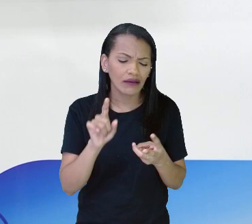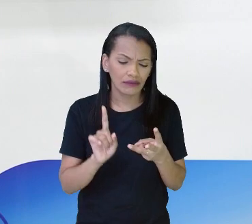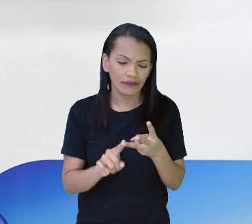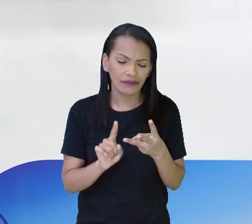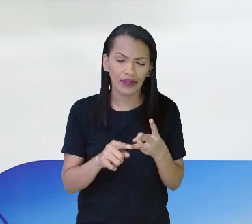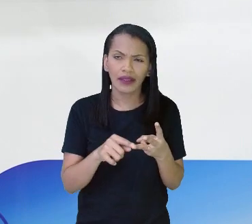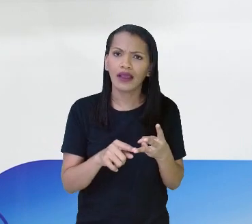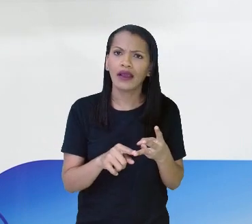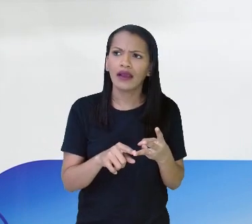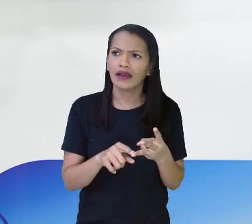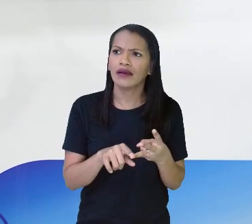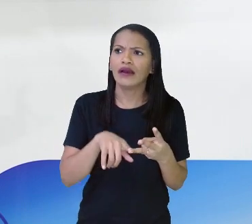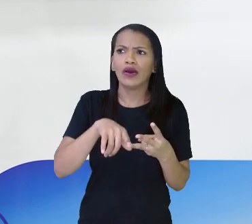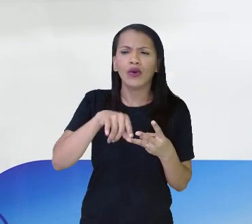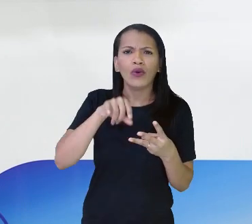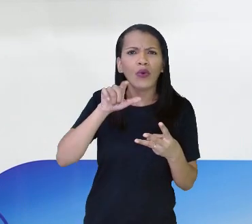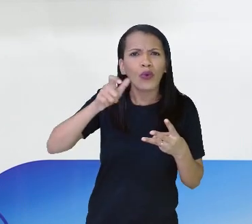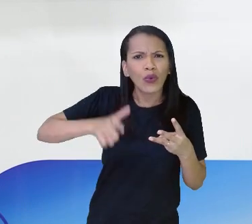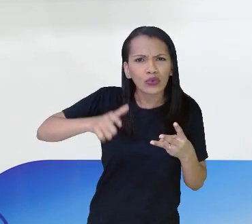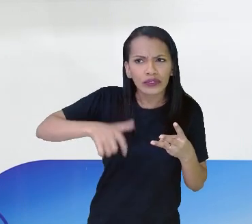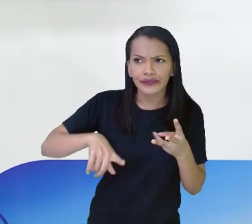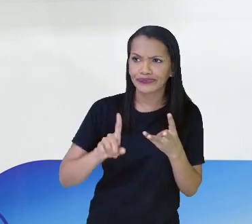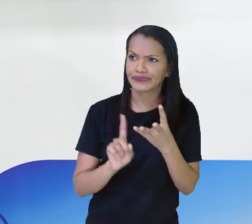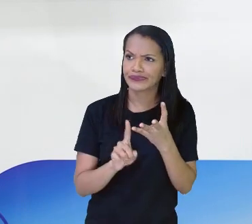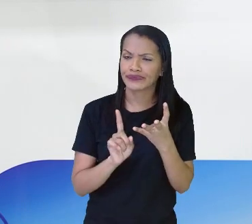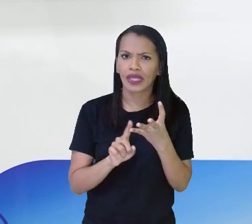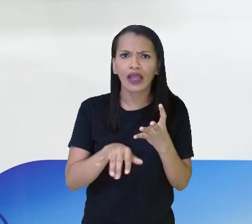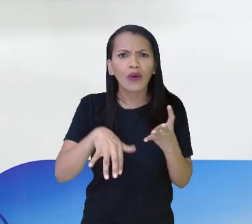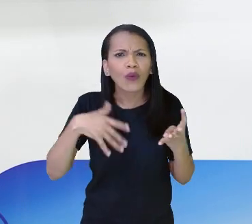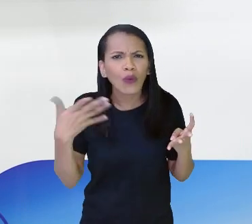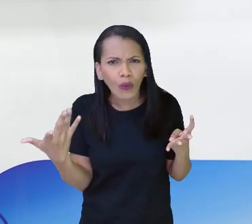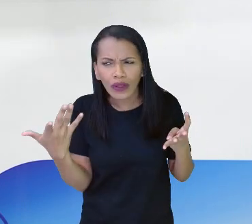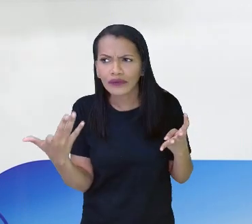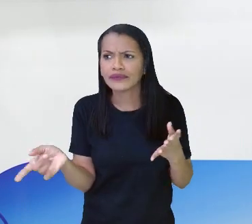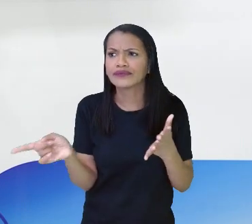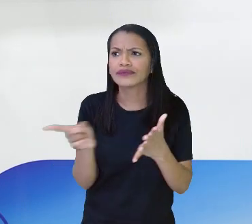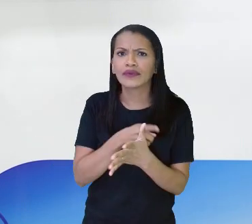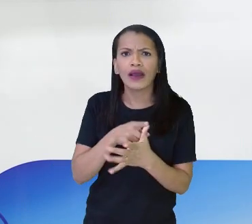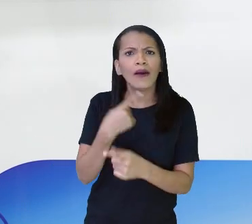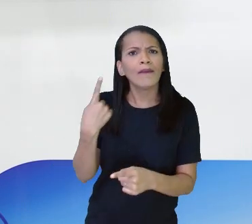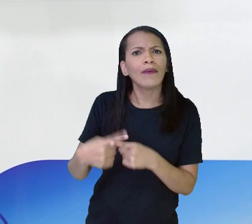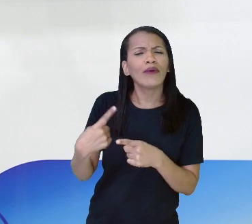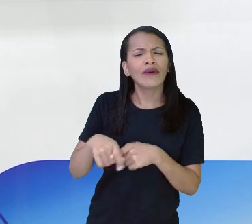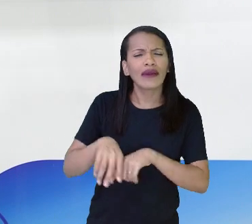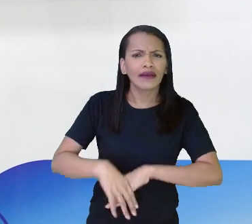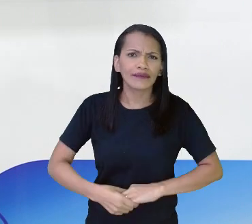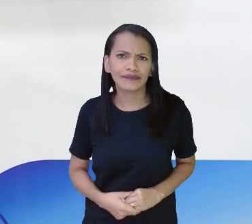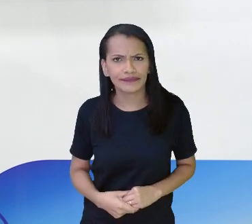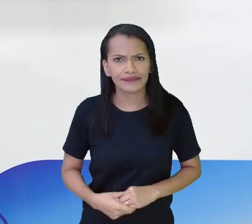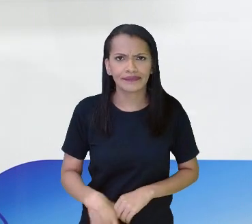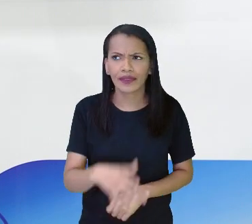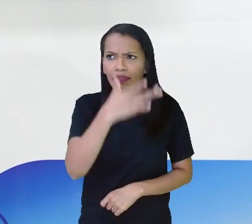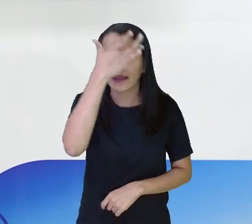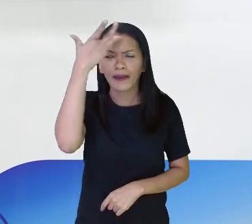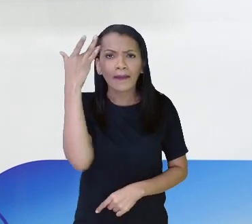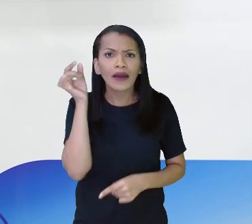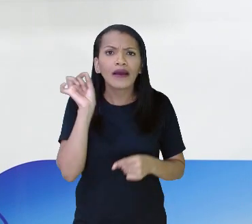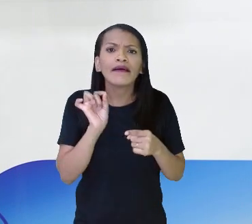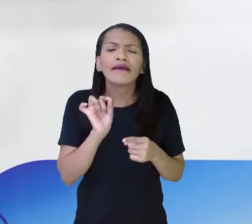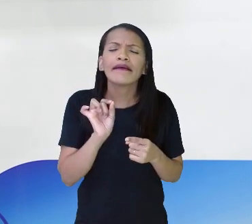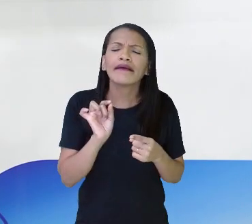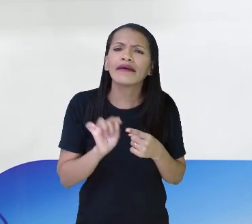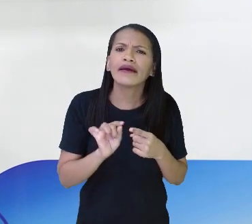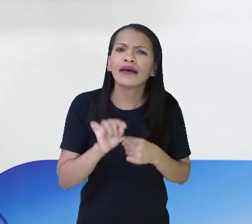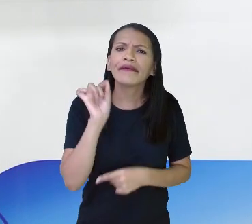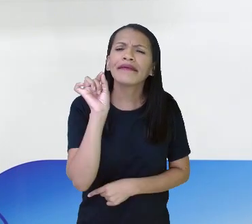e por quê. Então, nesse quadro, nós podemos analisar com mais calma. Então, quem? A administração de Fernando de Noronha. Foi